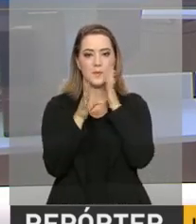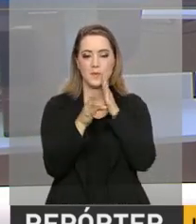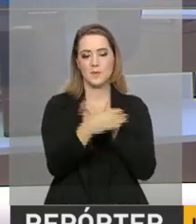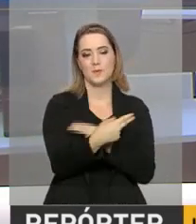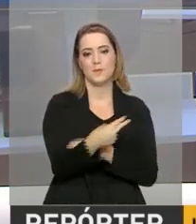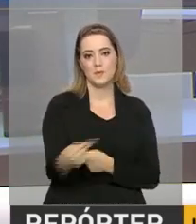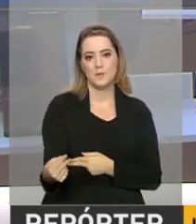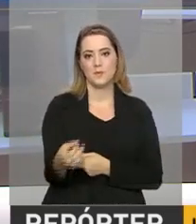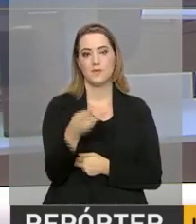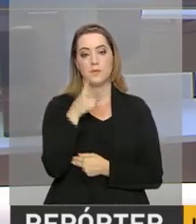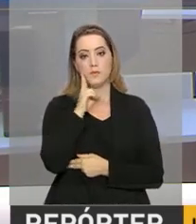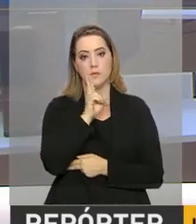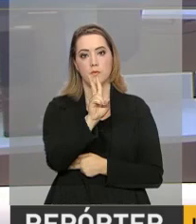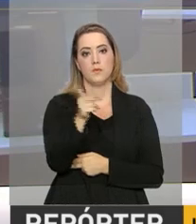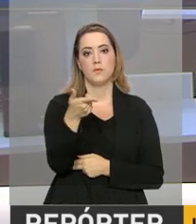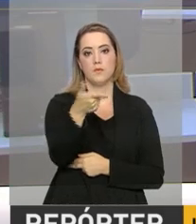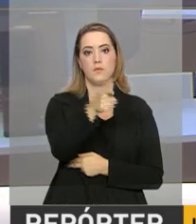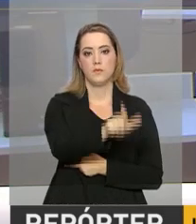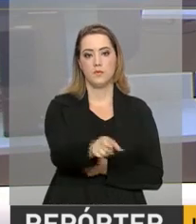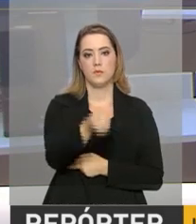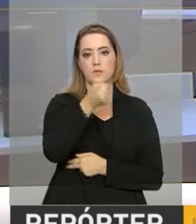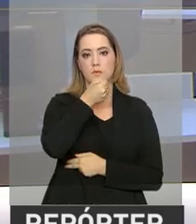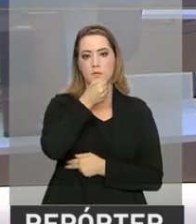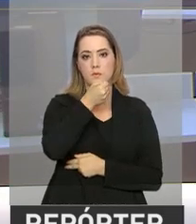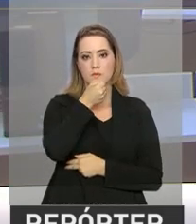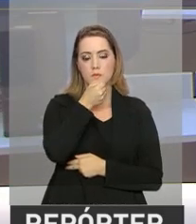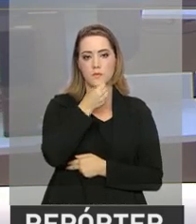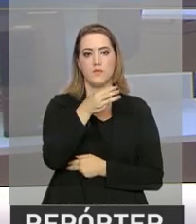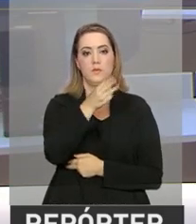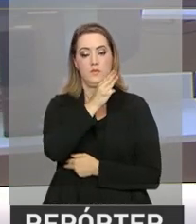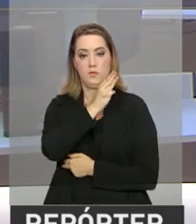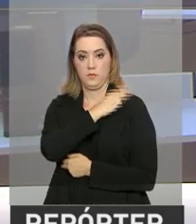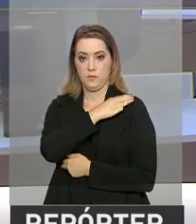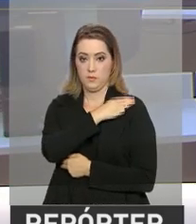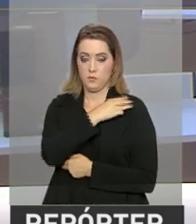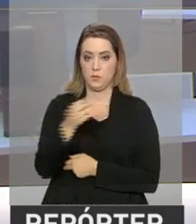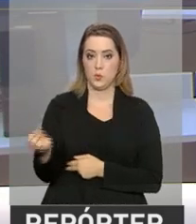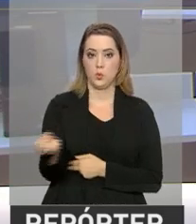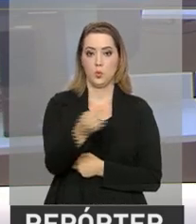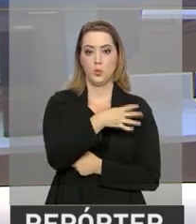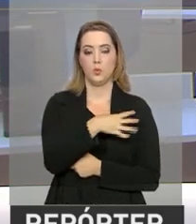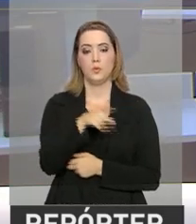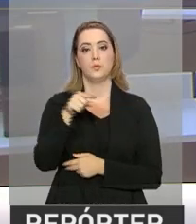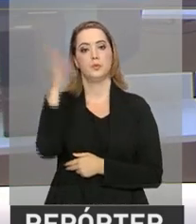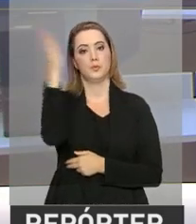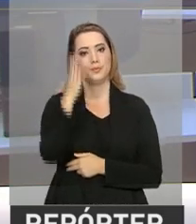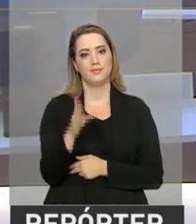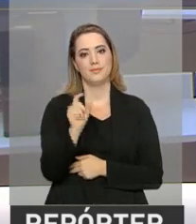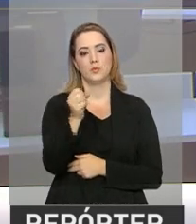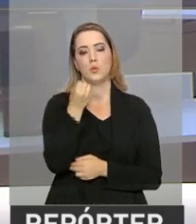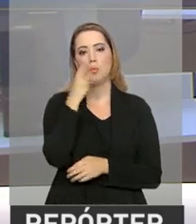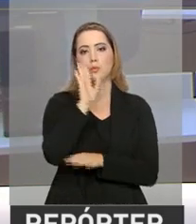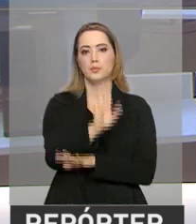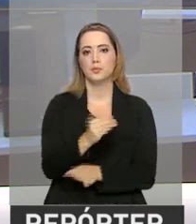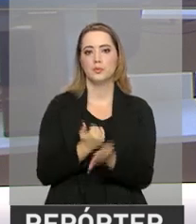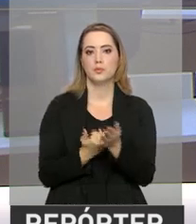nossas redes sociais. Veja agora a reapresentação da entrevista exclusiva sobre o novo ensino médio no país. Uma boa